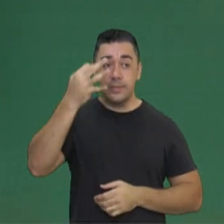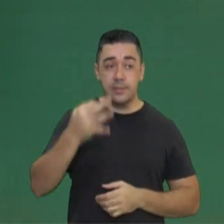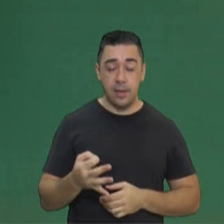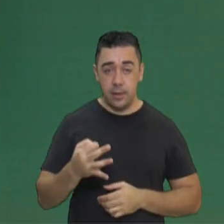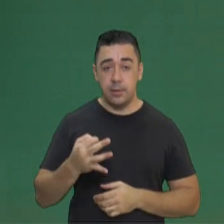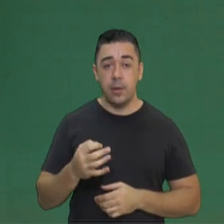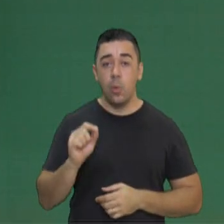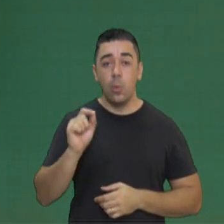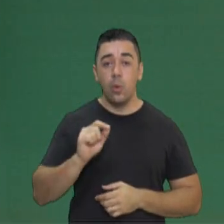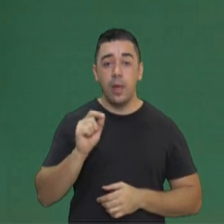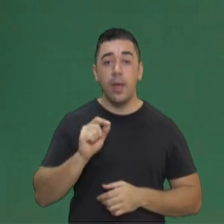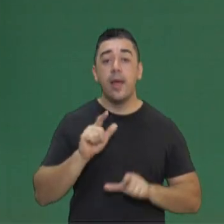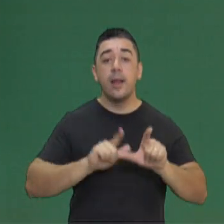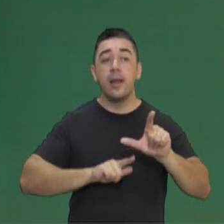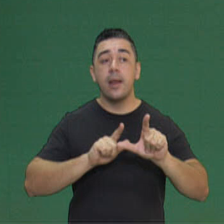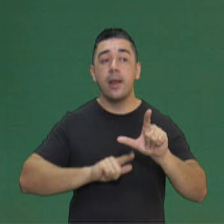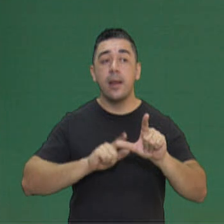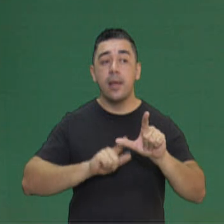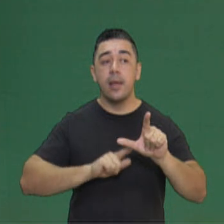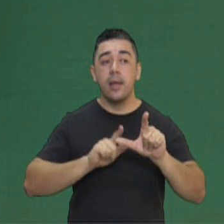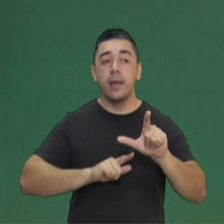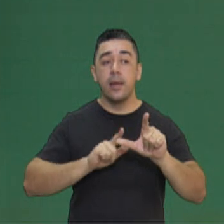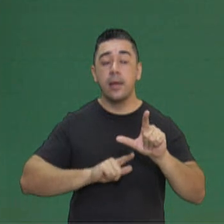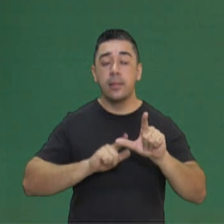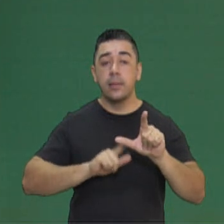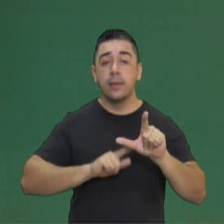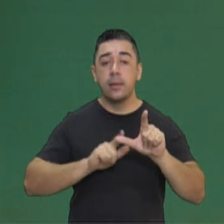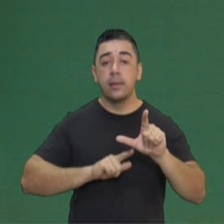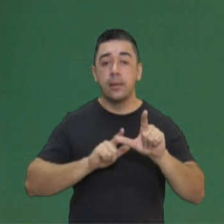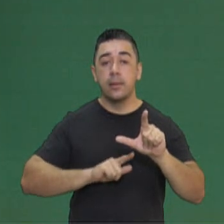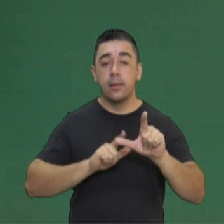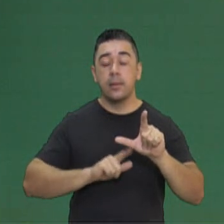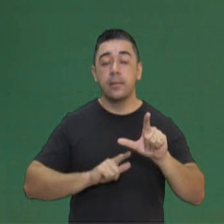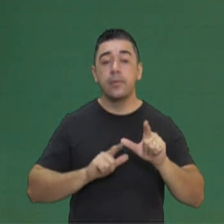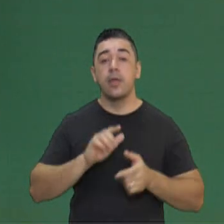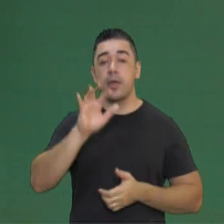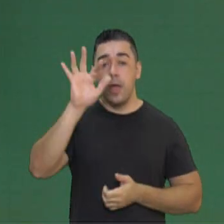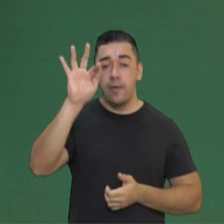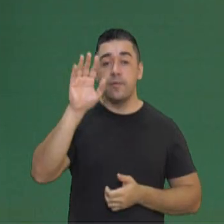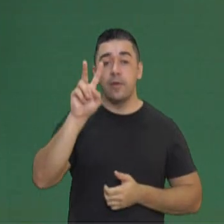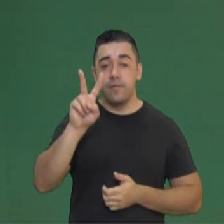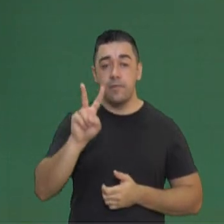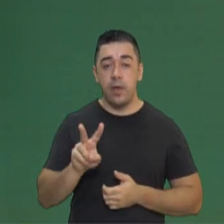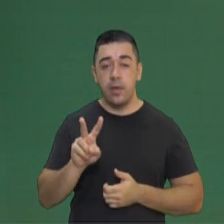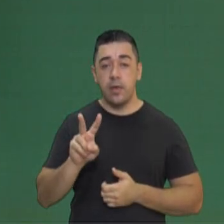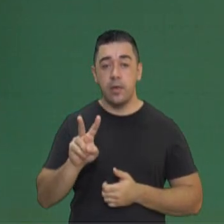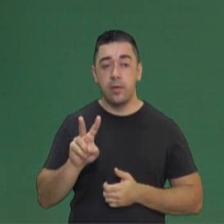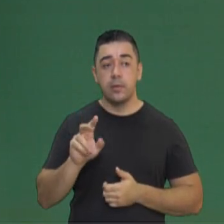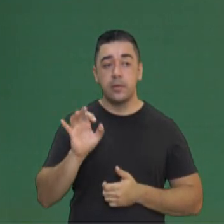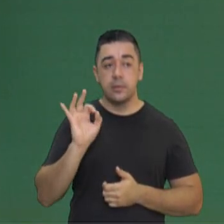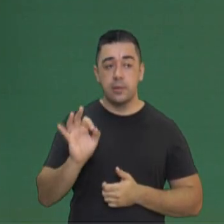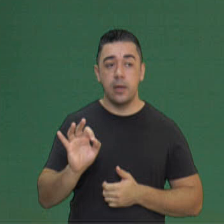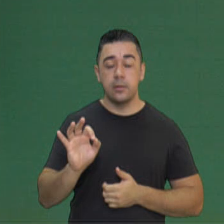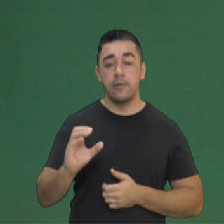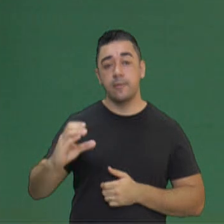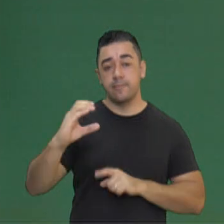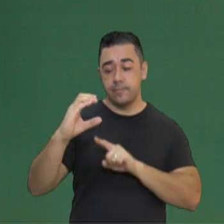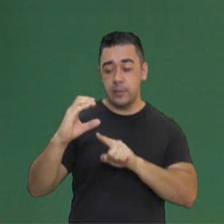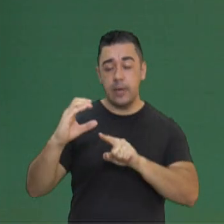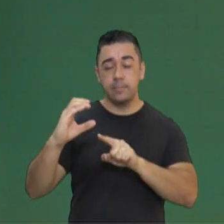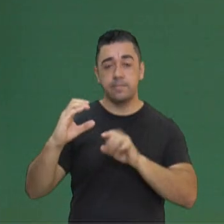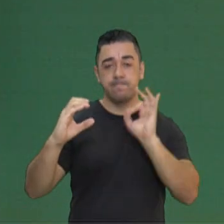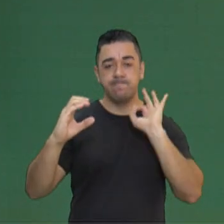resposta certa aqui qual que era? A primeira era falsa e as outras eram verdadeiras, né? Então, a